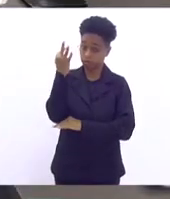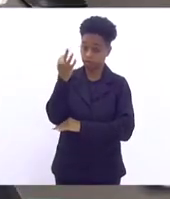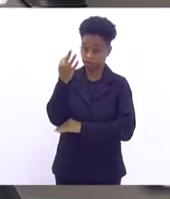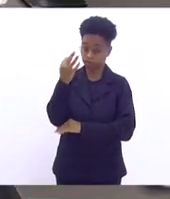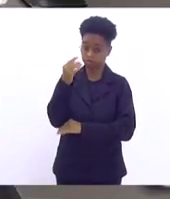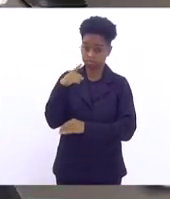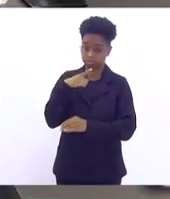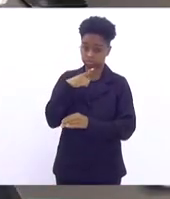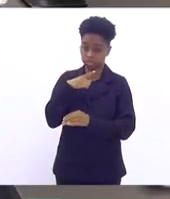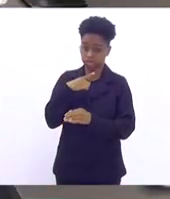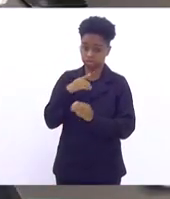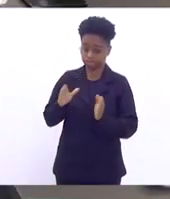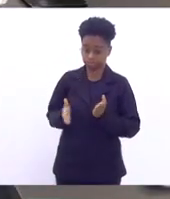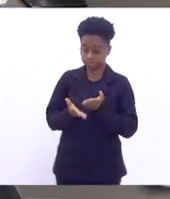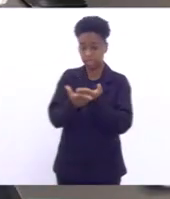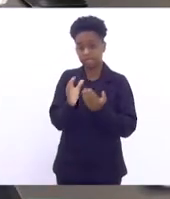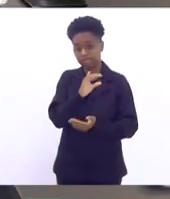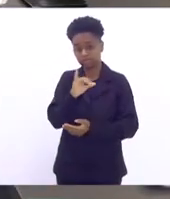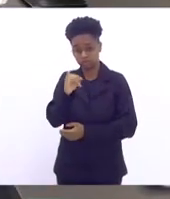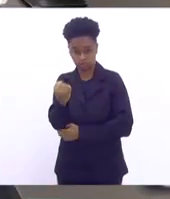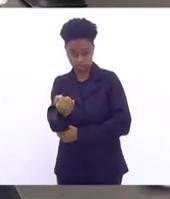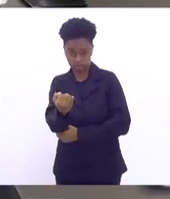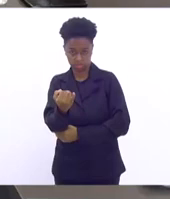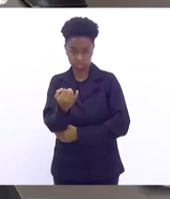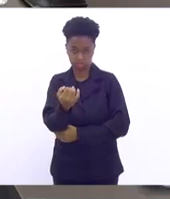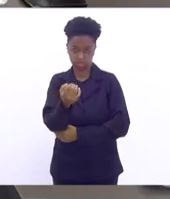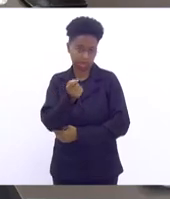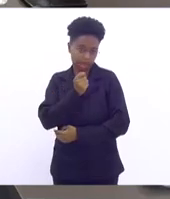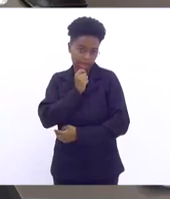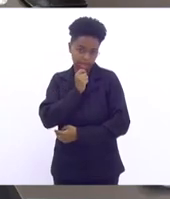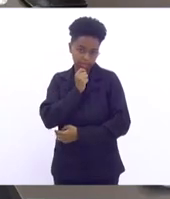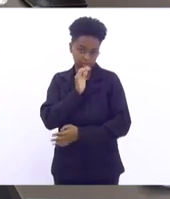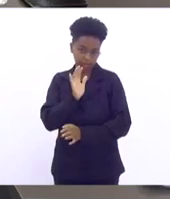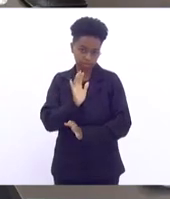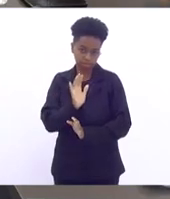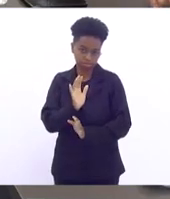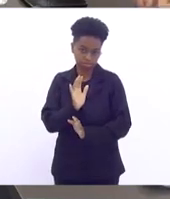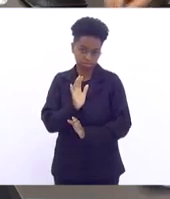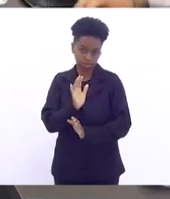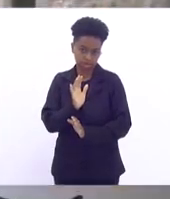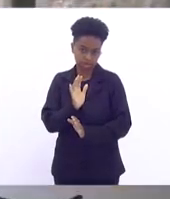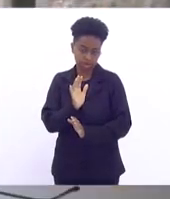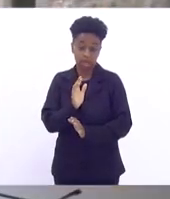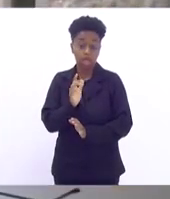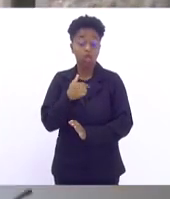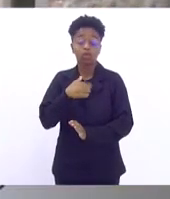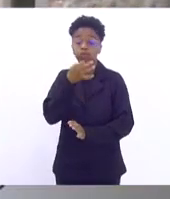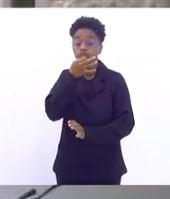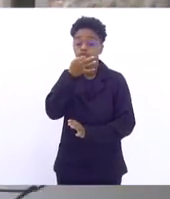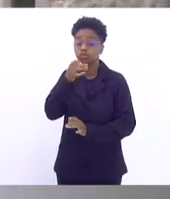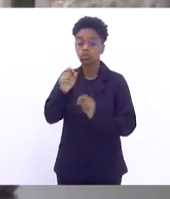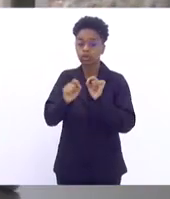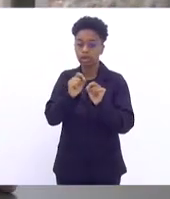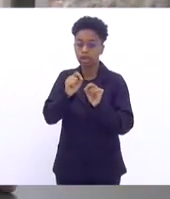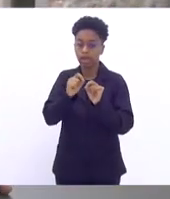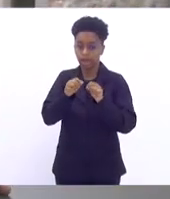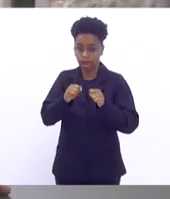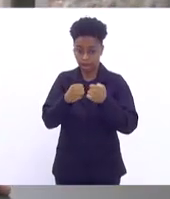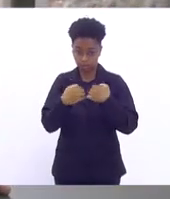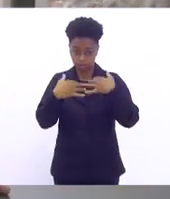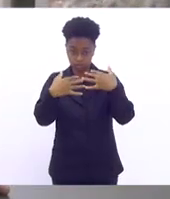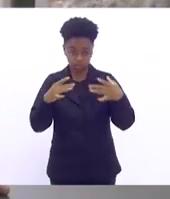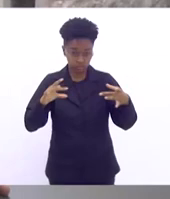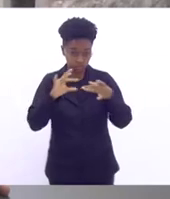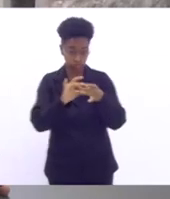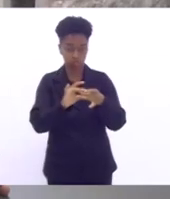para ccj e não foi reencado para para Vou sugerir que a gente faça uma audiência conjunta da ccj